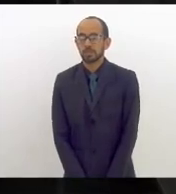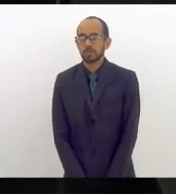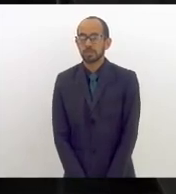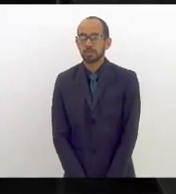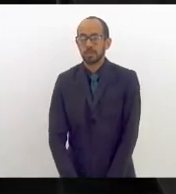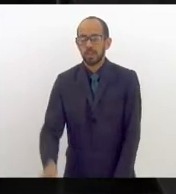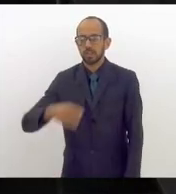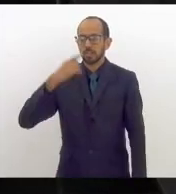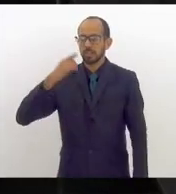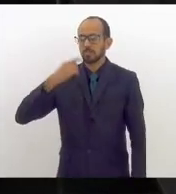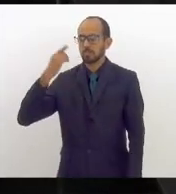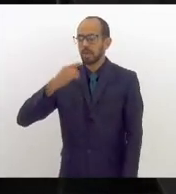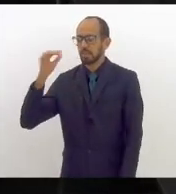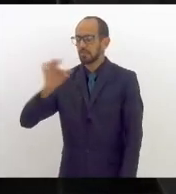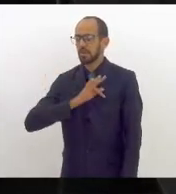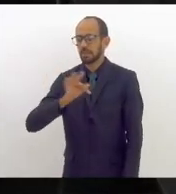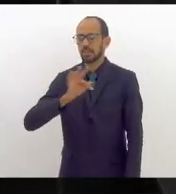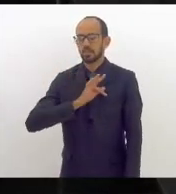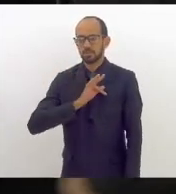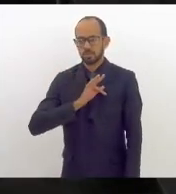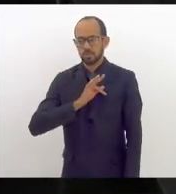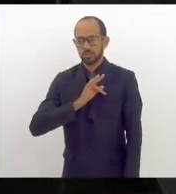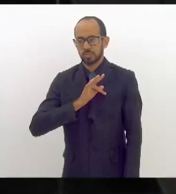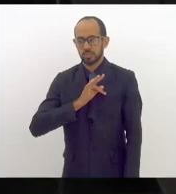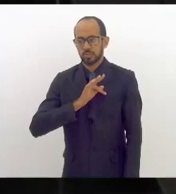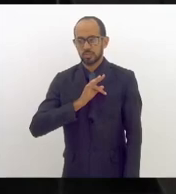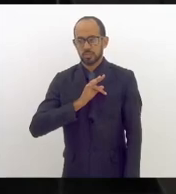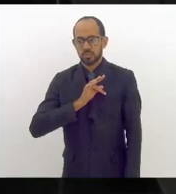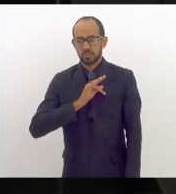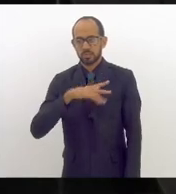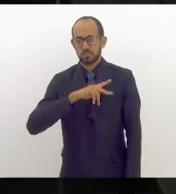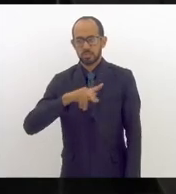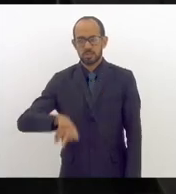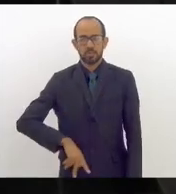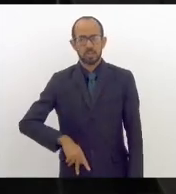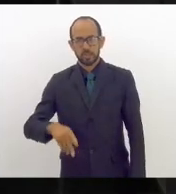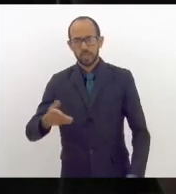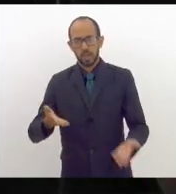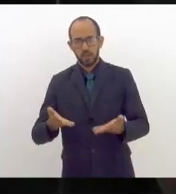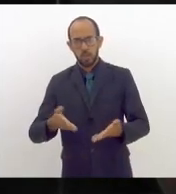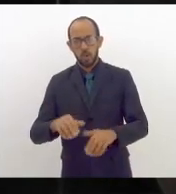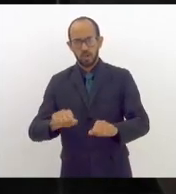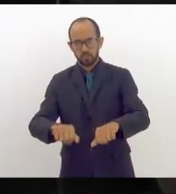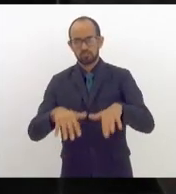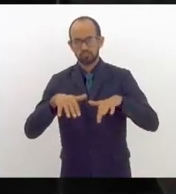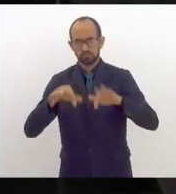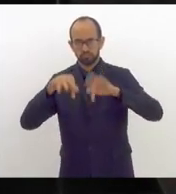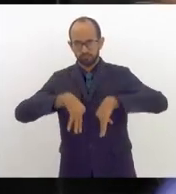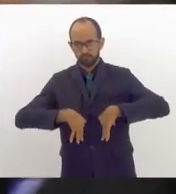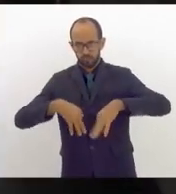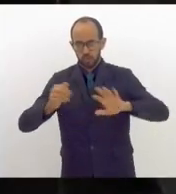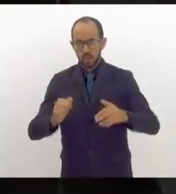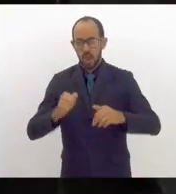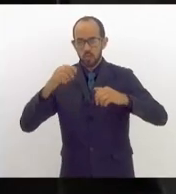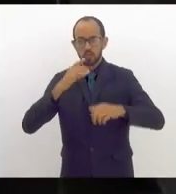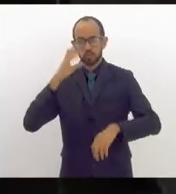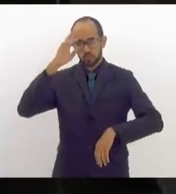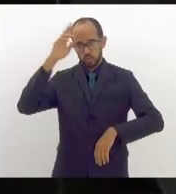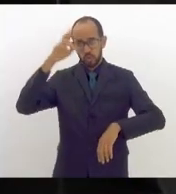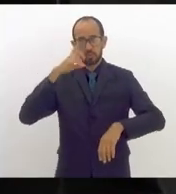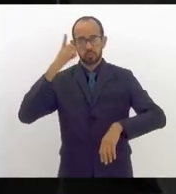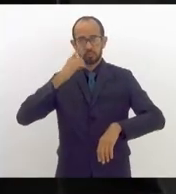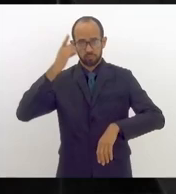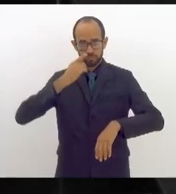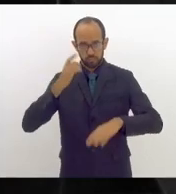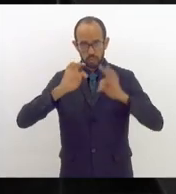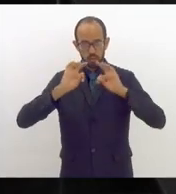deputada Marta Rocha que presídio expediente final senhoras deputadas senhores deputados cidadãos